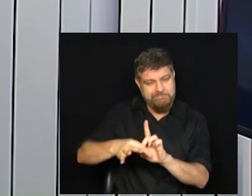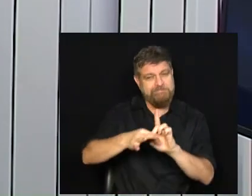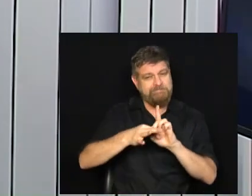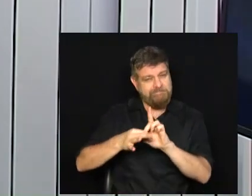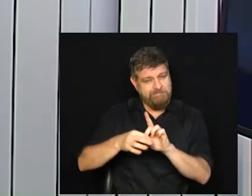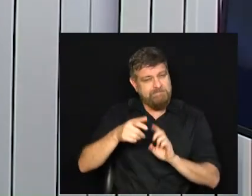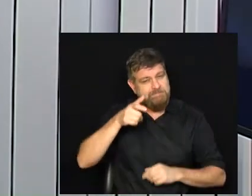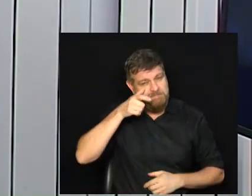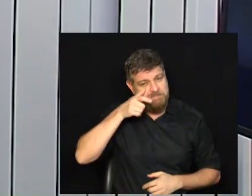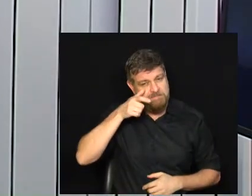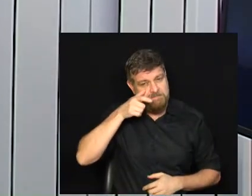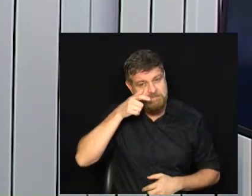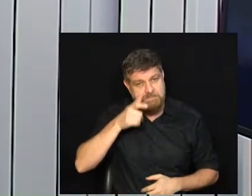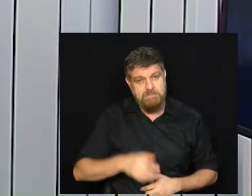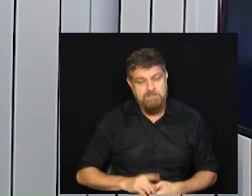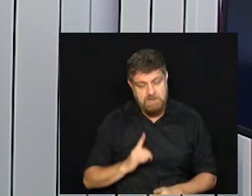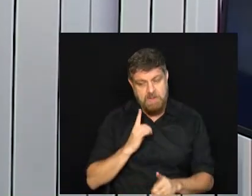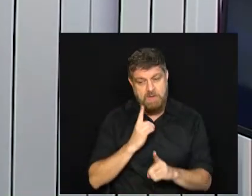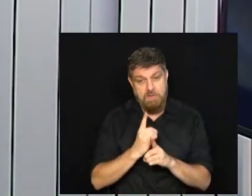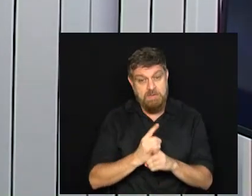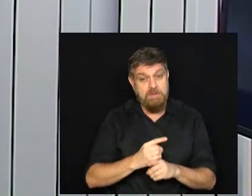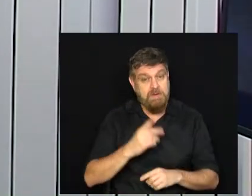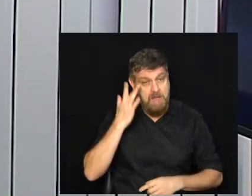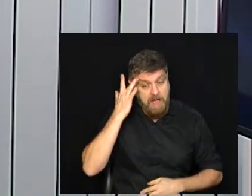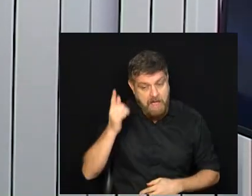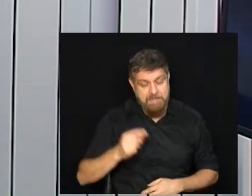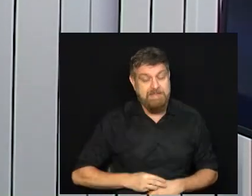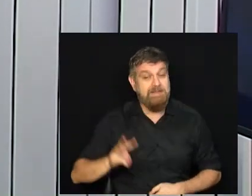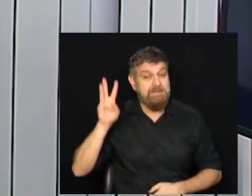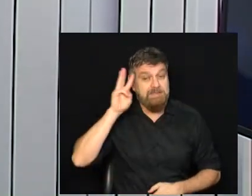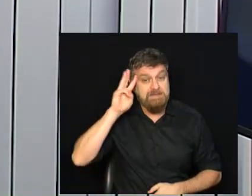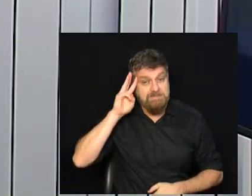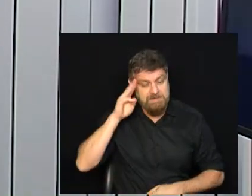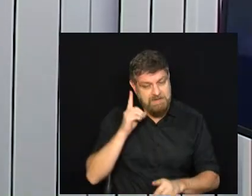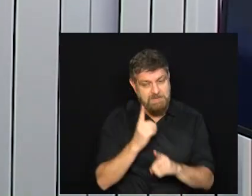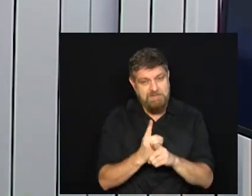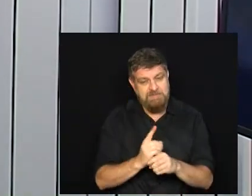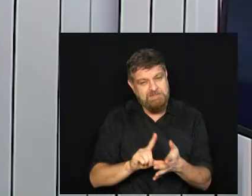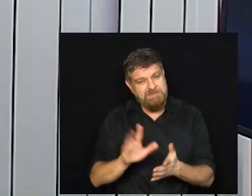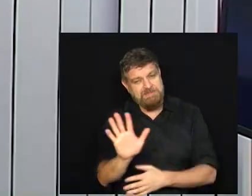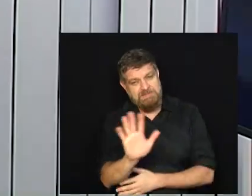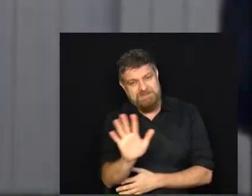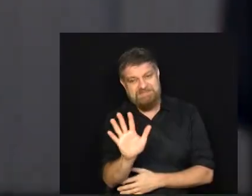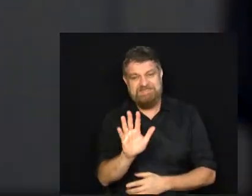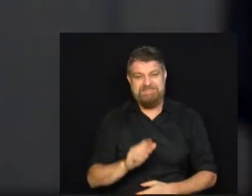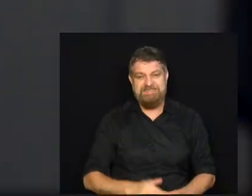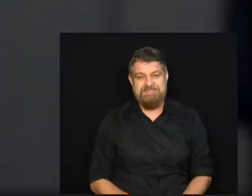sua audiência. Nos vemos amanhã na terça-feira. Até lá. Tchau, tchau.